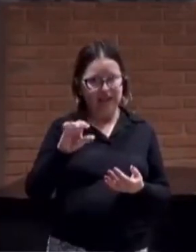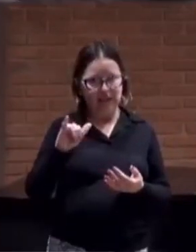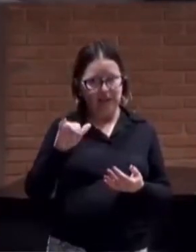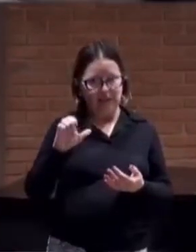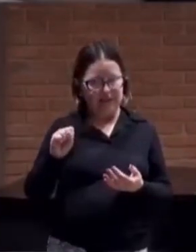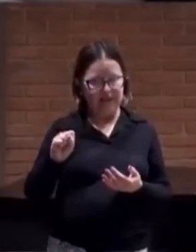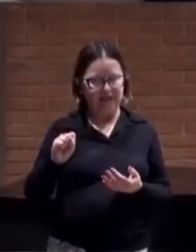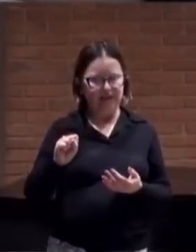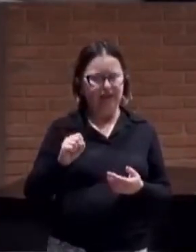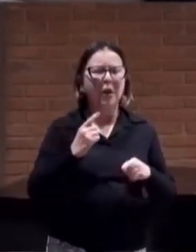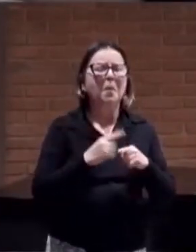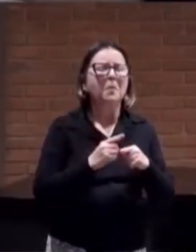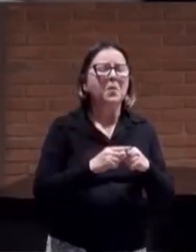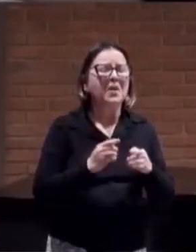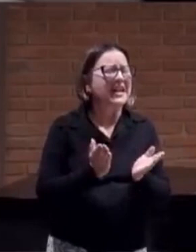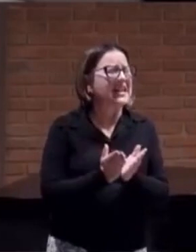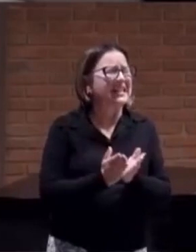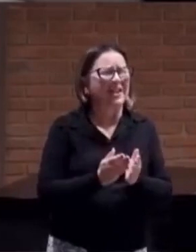E ele respondeu: